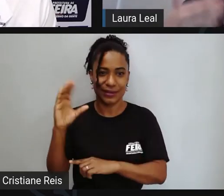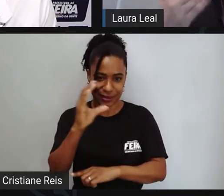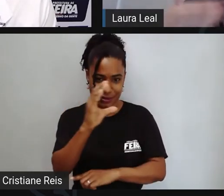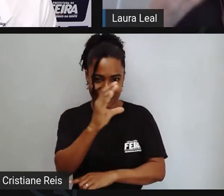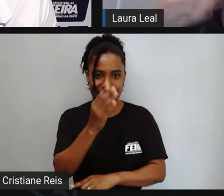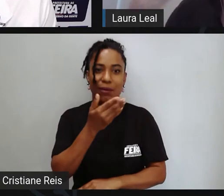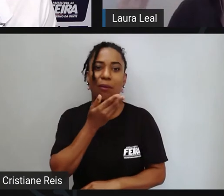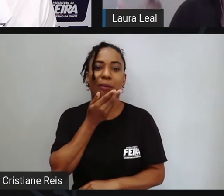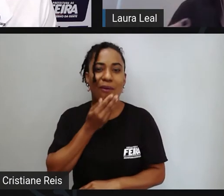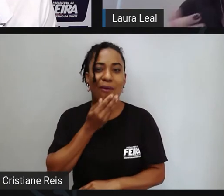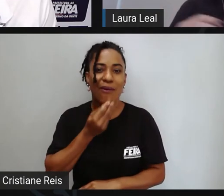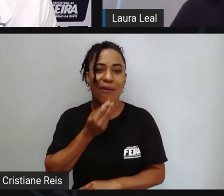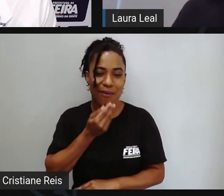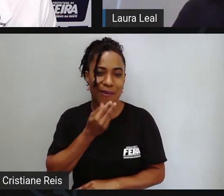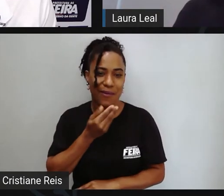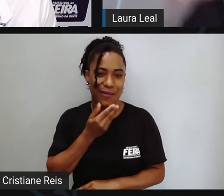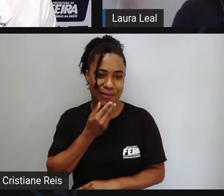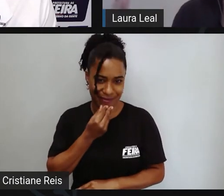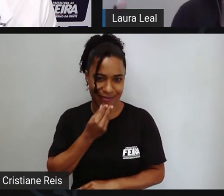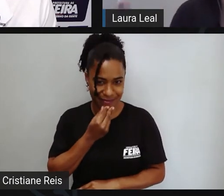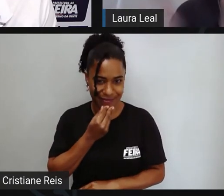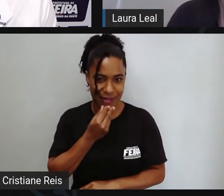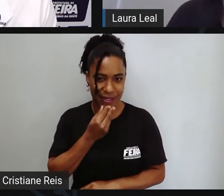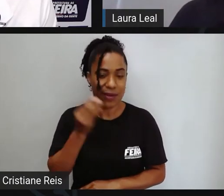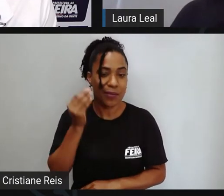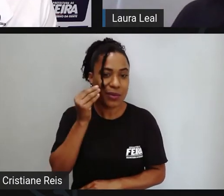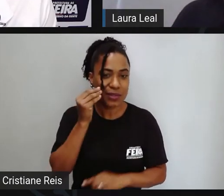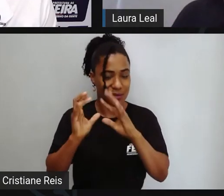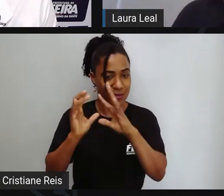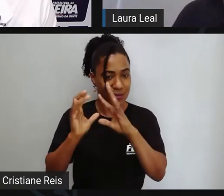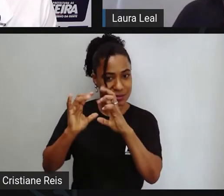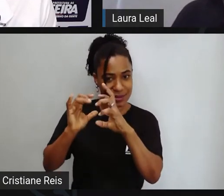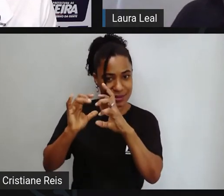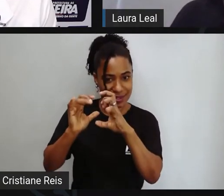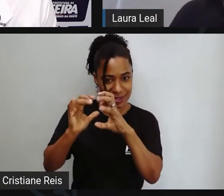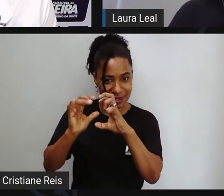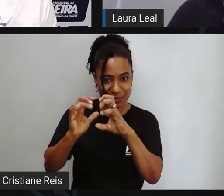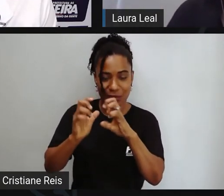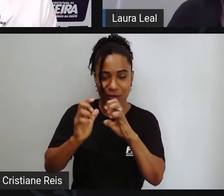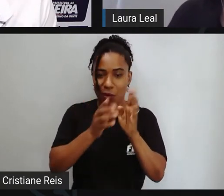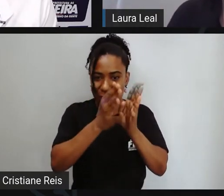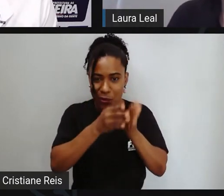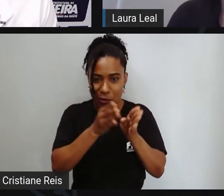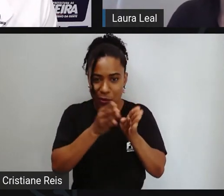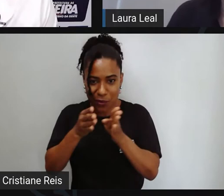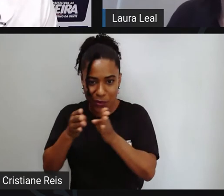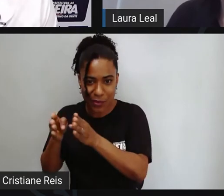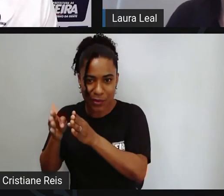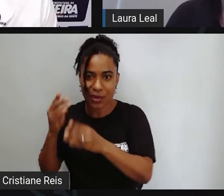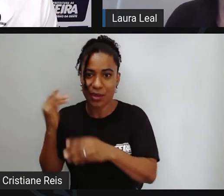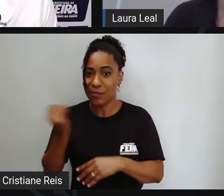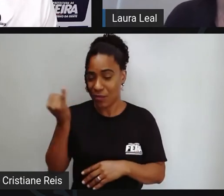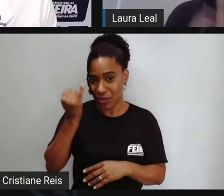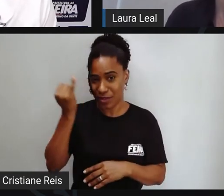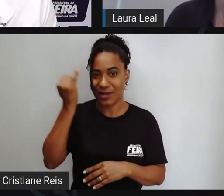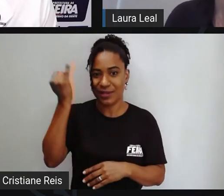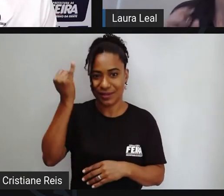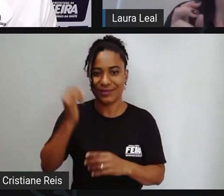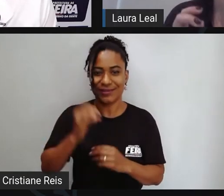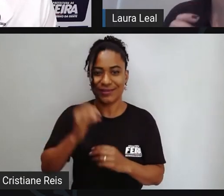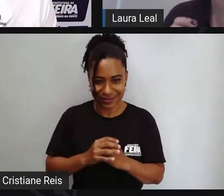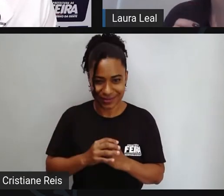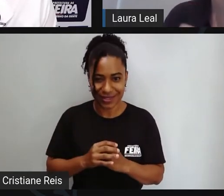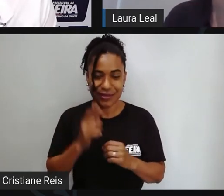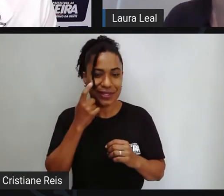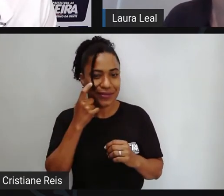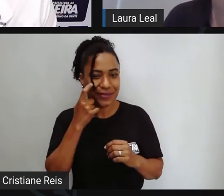cérebro organizar informações e lembrar dessas informações quando é necessário. Parece muito com o algoritmo do Google. Se vocês procurarem